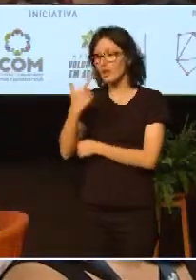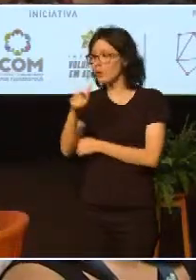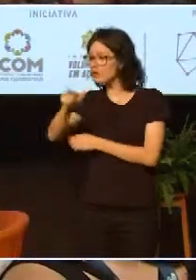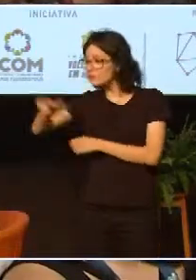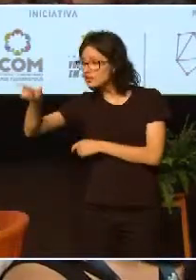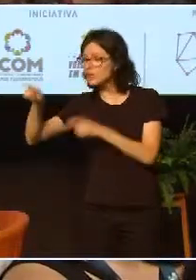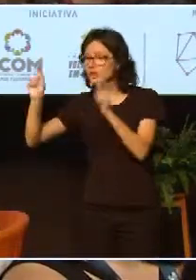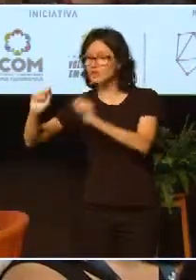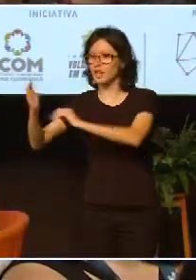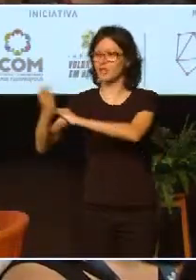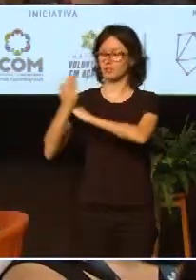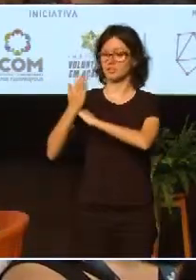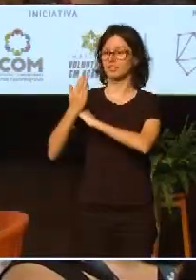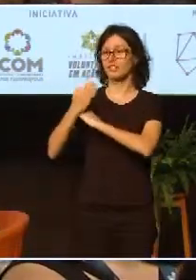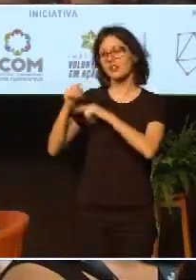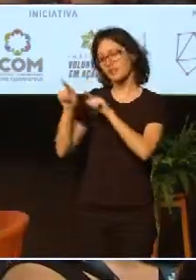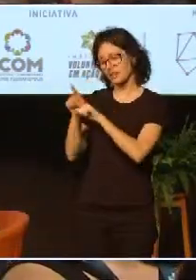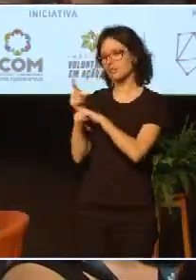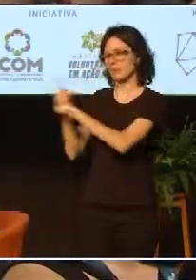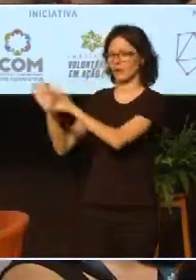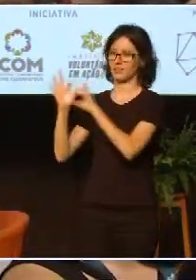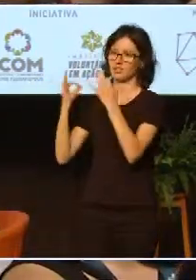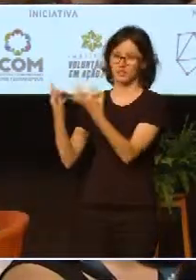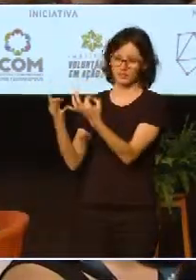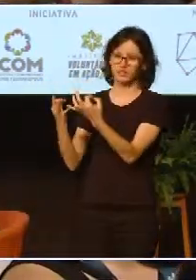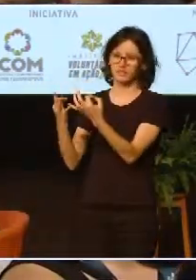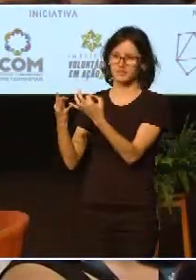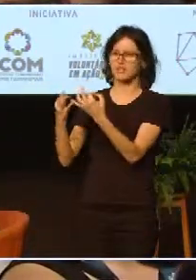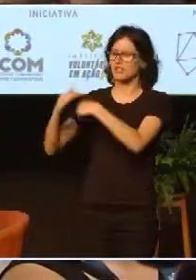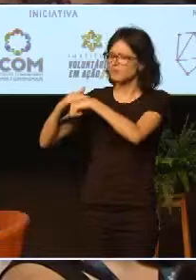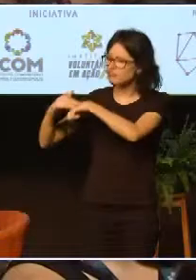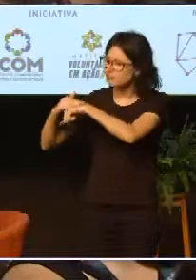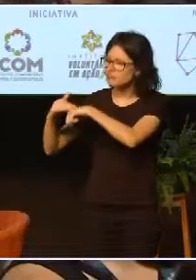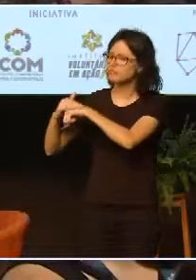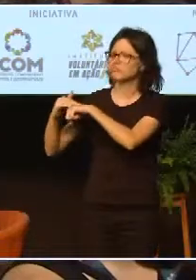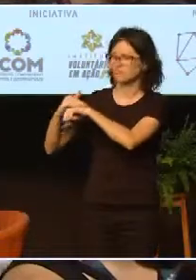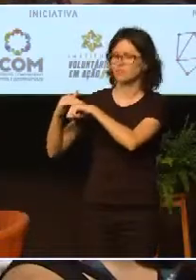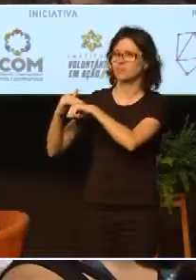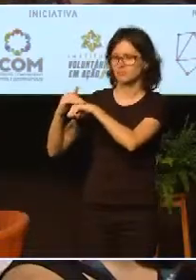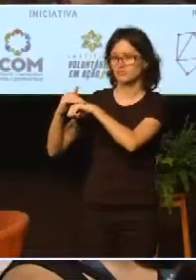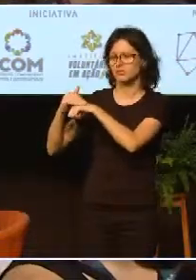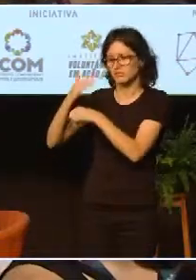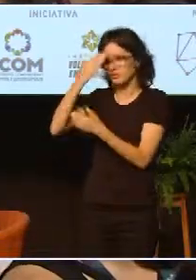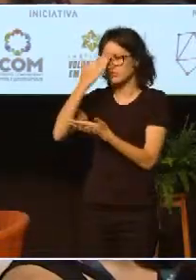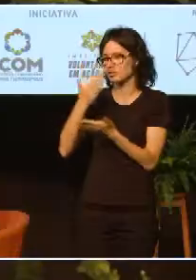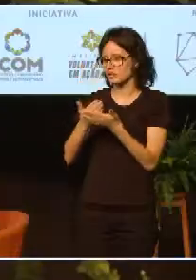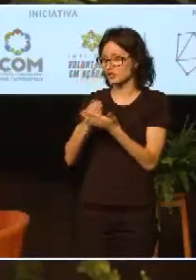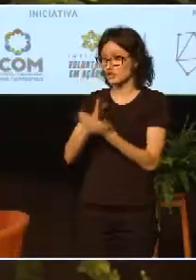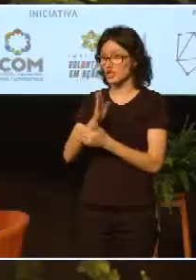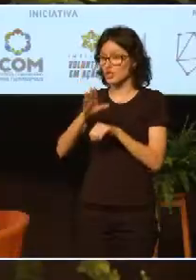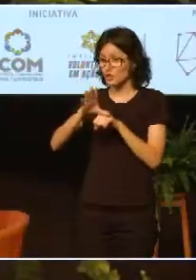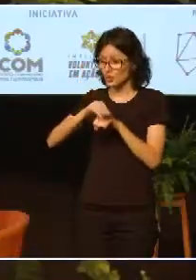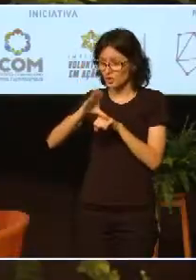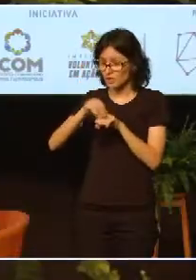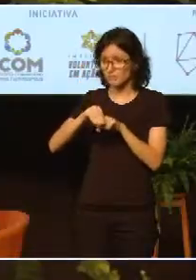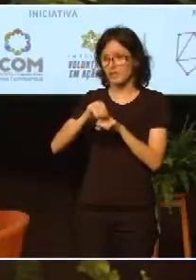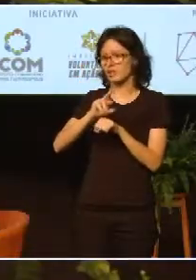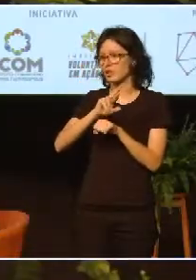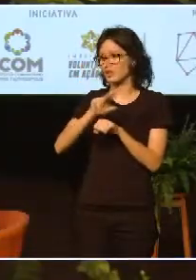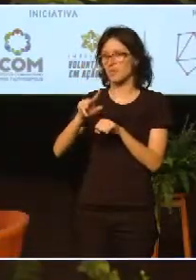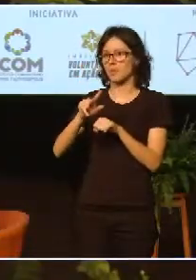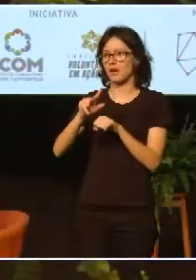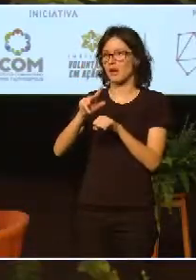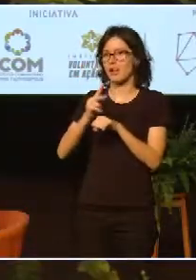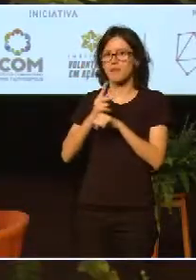me ajudar, e também na minha família. Eu converso muito. E eu acho que conhecimento não é uma coisa que a gente